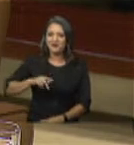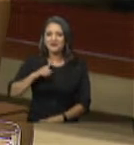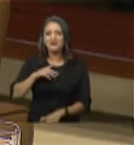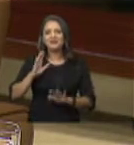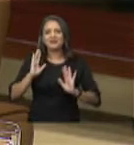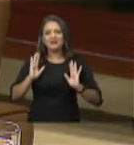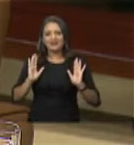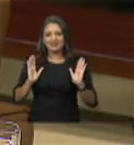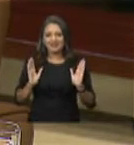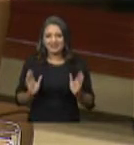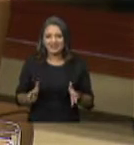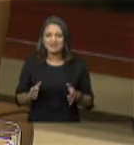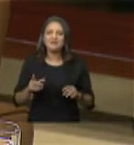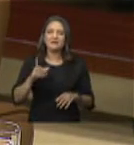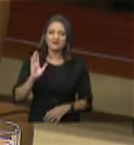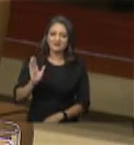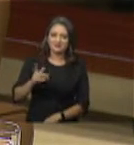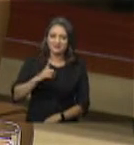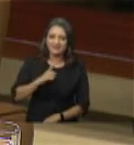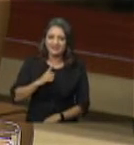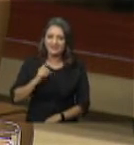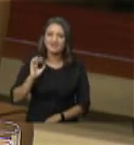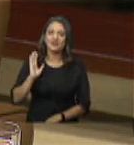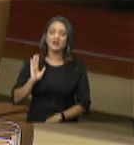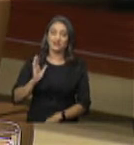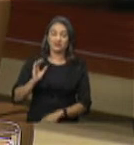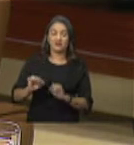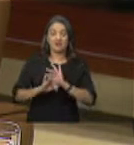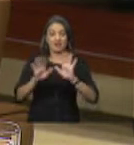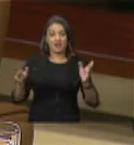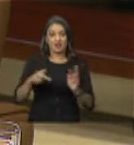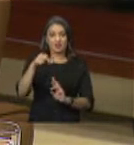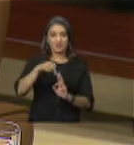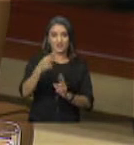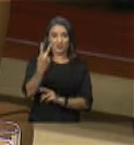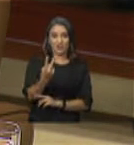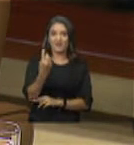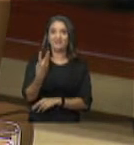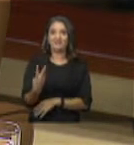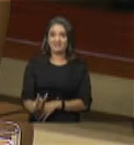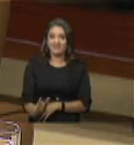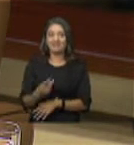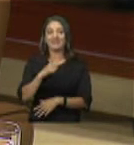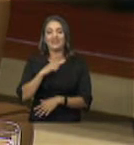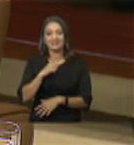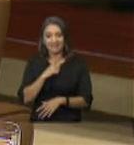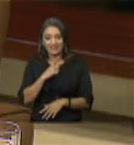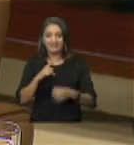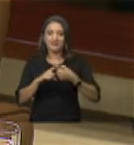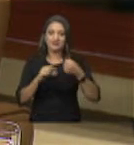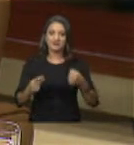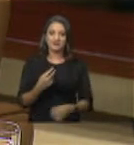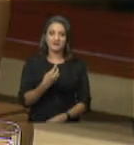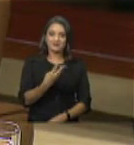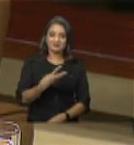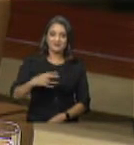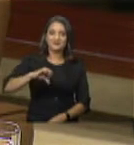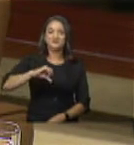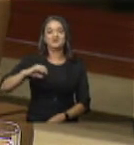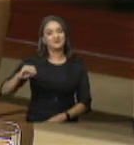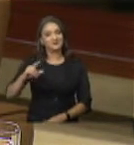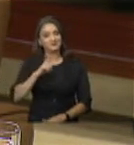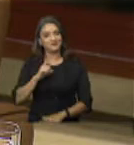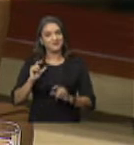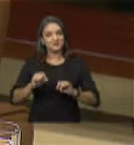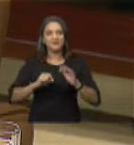que não se trata de transmissão de ouro inciso 2 e 3 do artigo primeiro da lei 8.3390 visto que